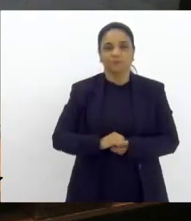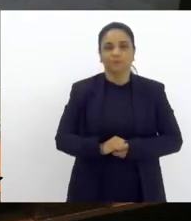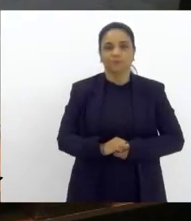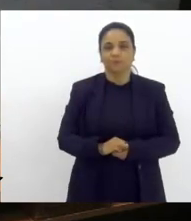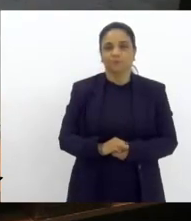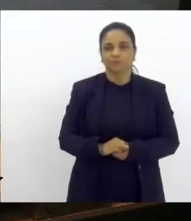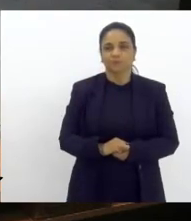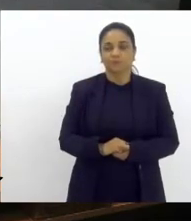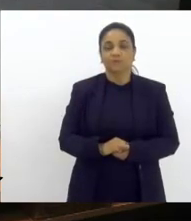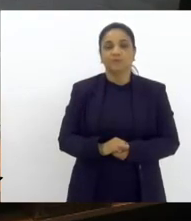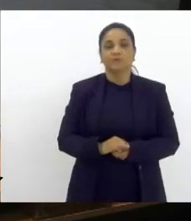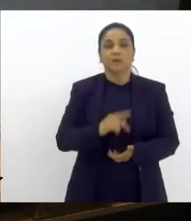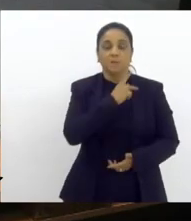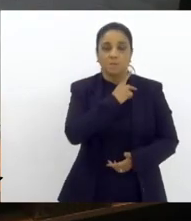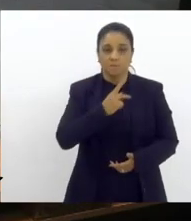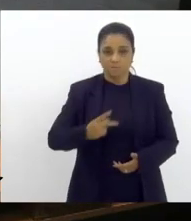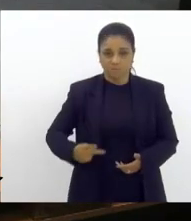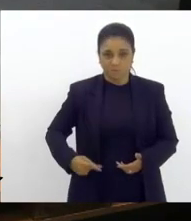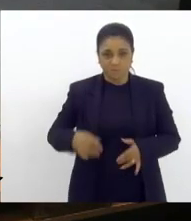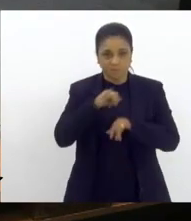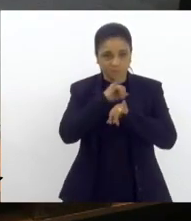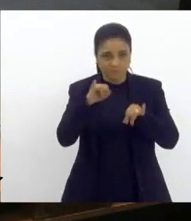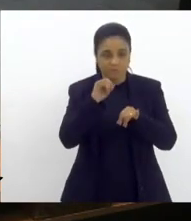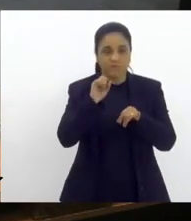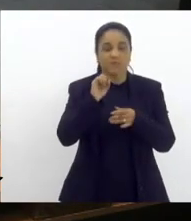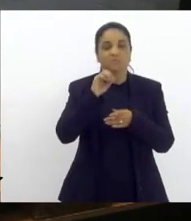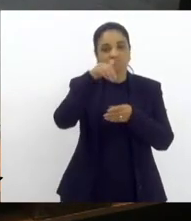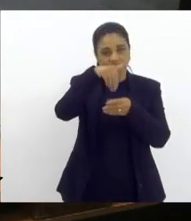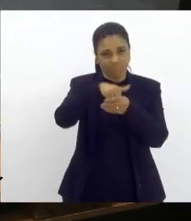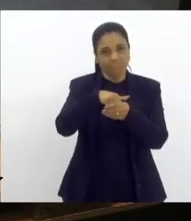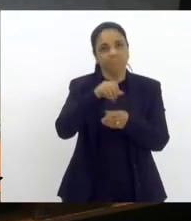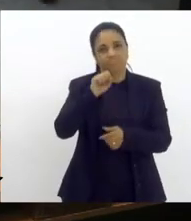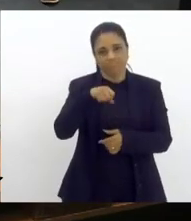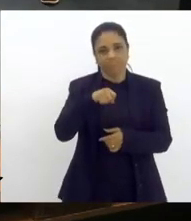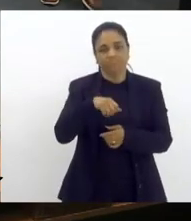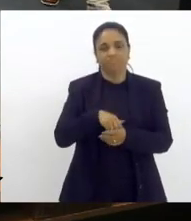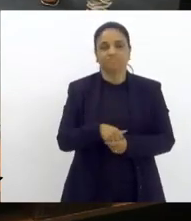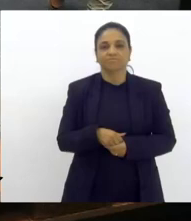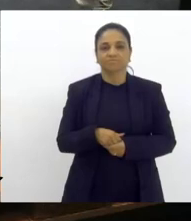senhora Presidente também declarar encaminha aqui da bancada do pessoal